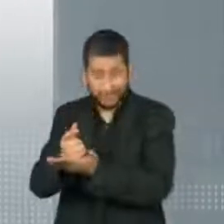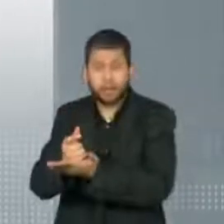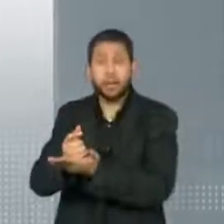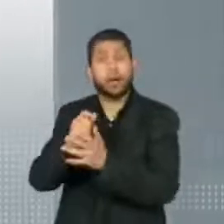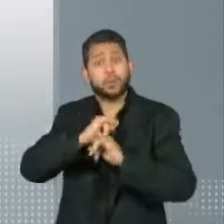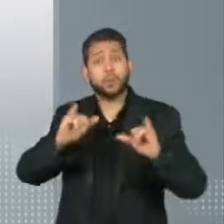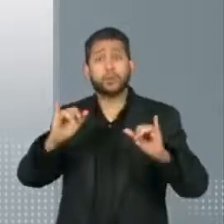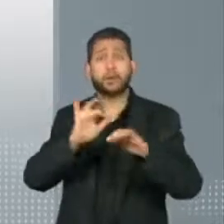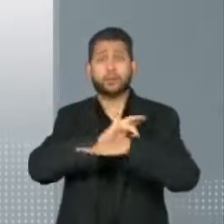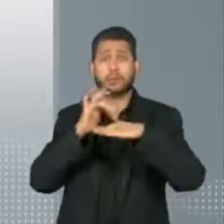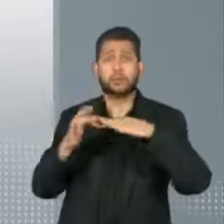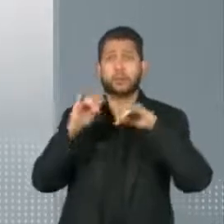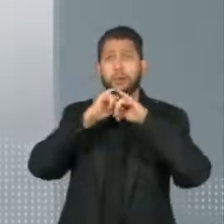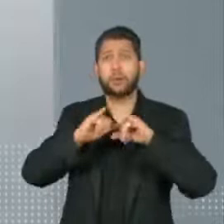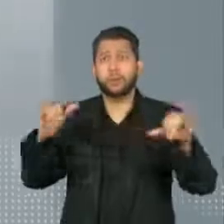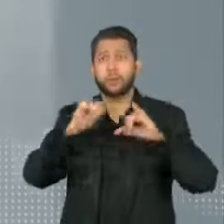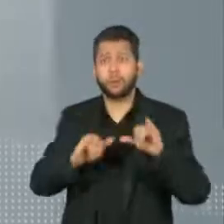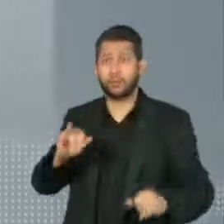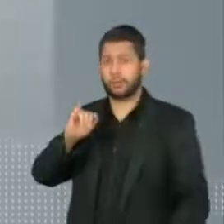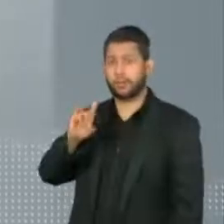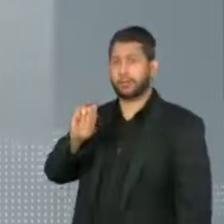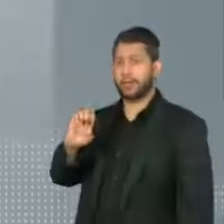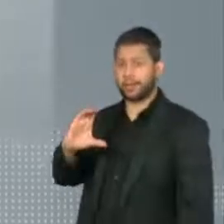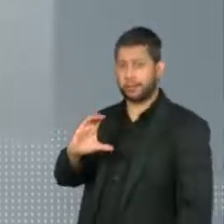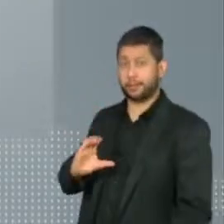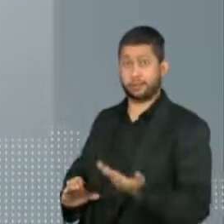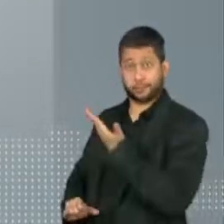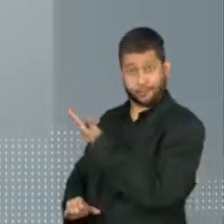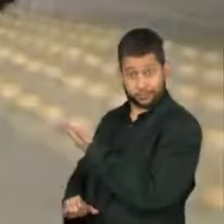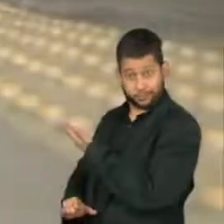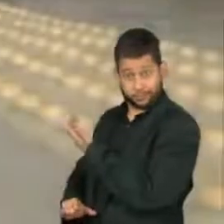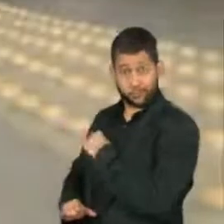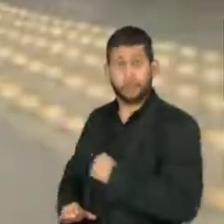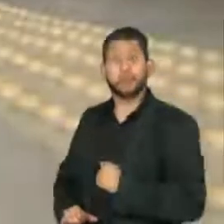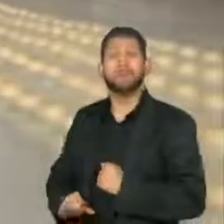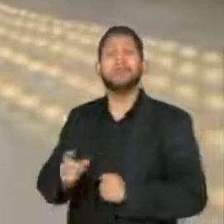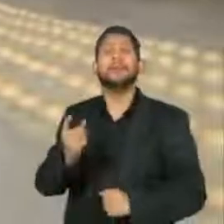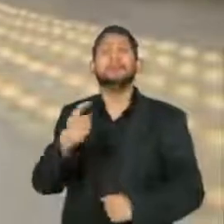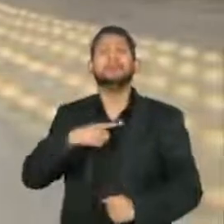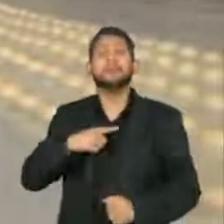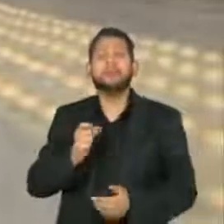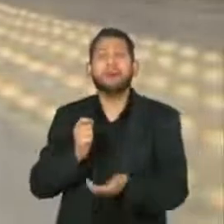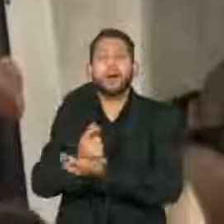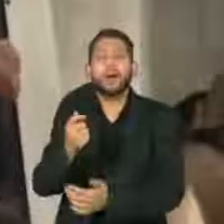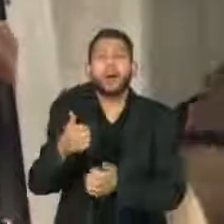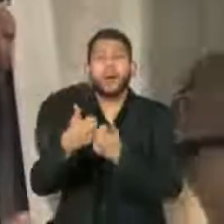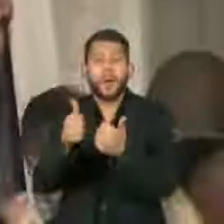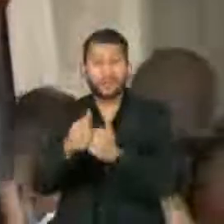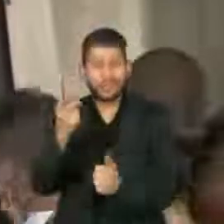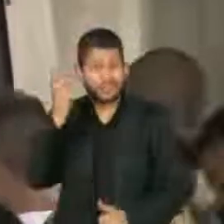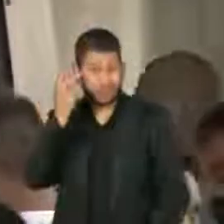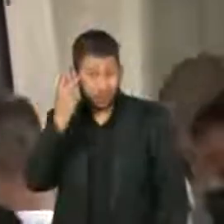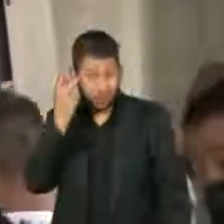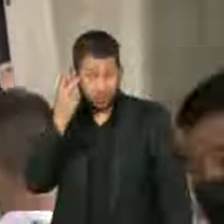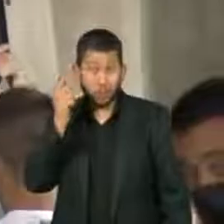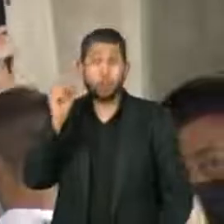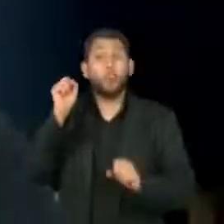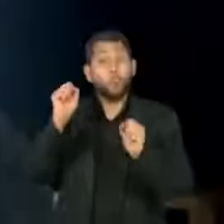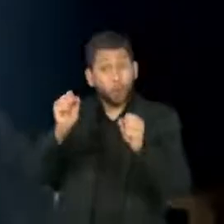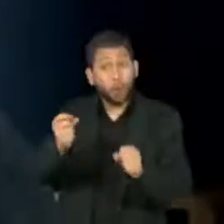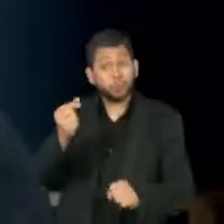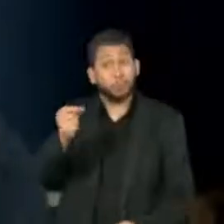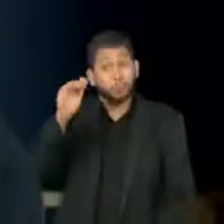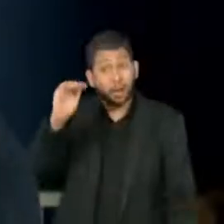redes sociais para informar a população. Segundo o IDEC, o preço da tarifa em São Paulo poderia até